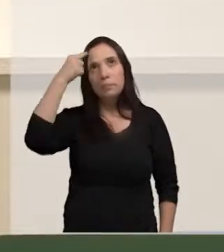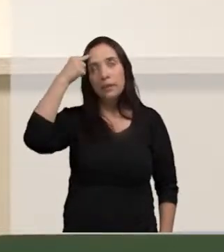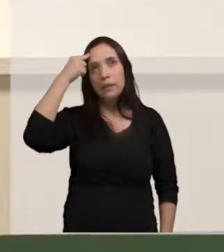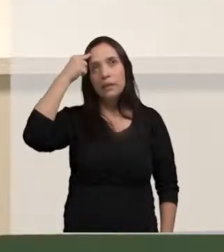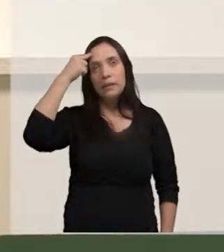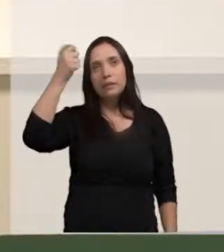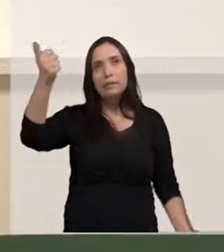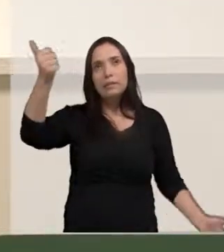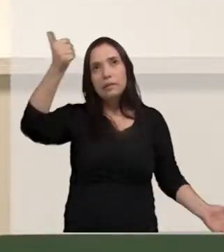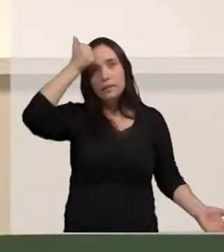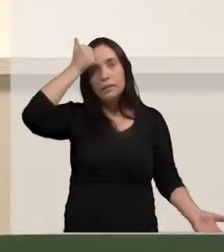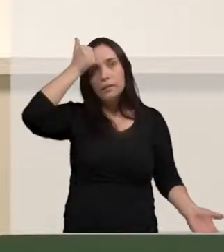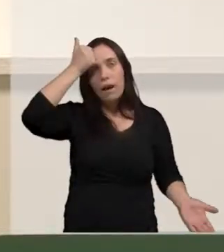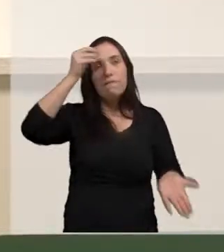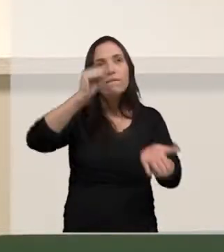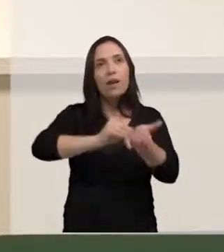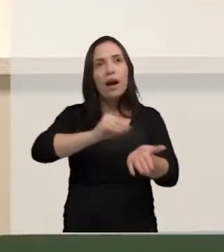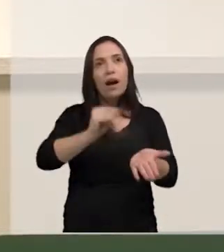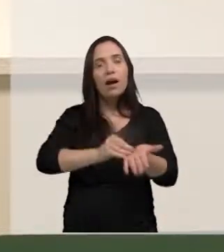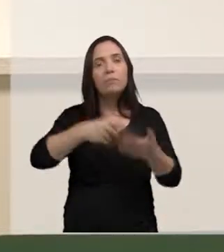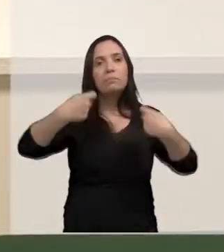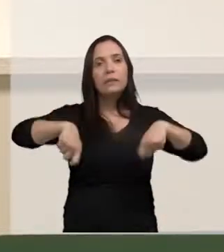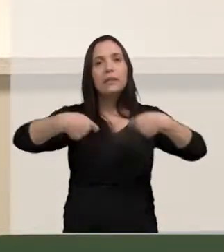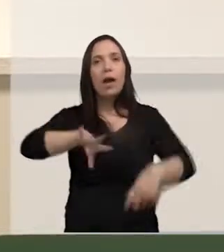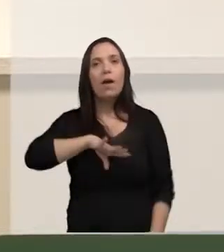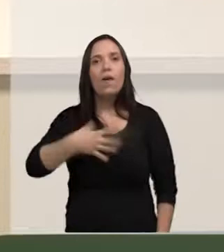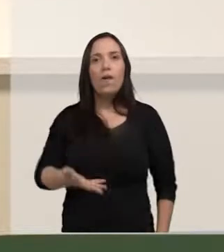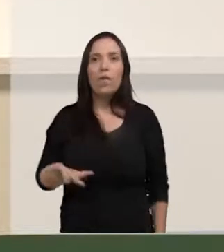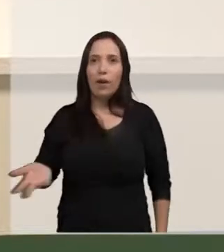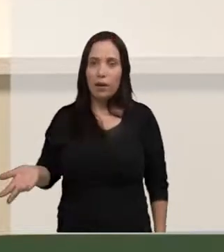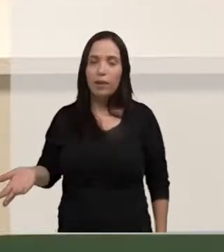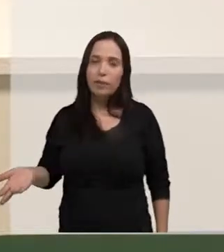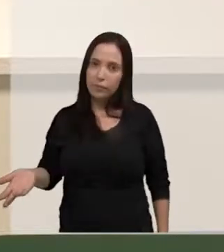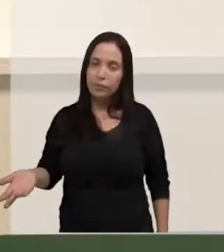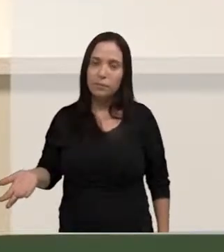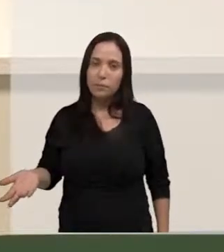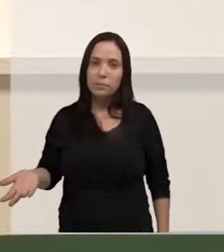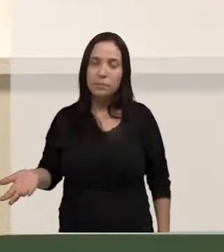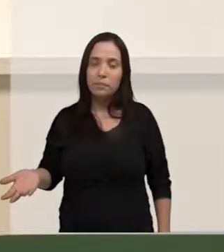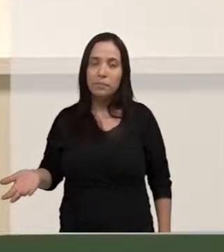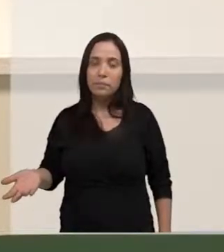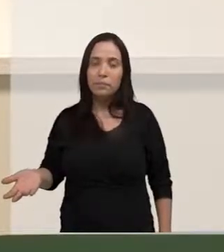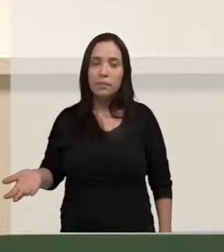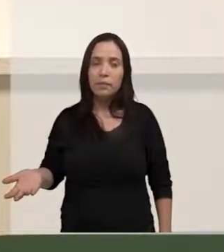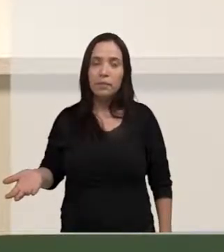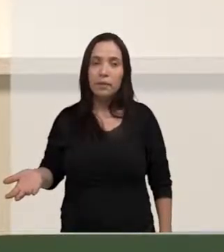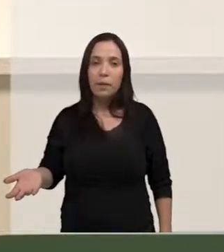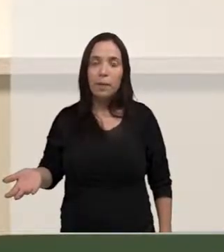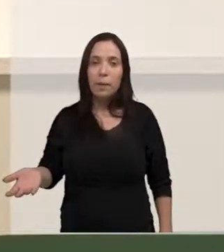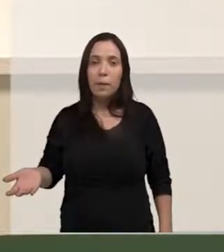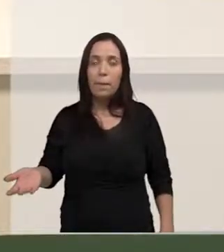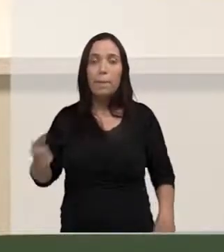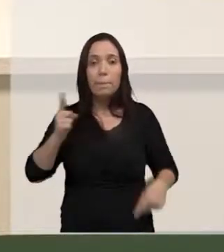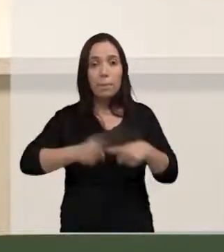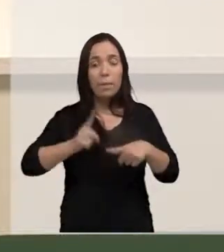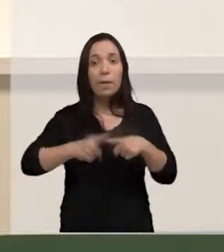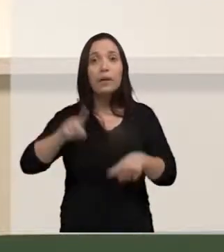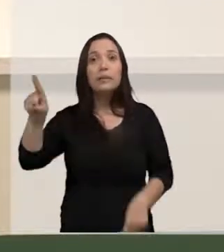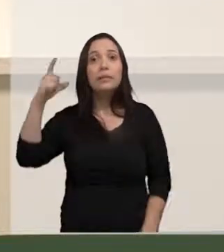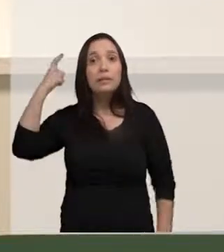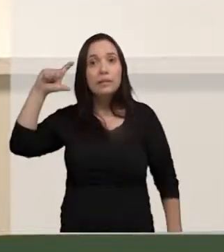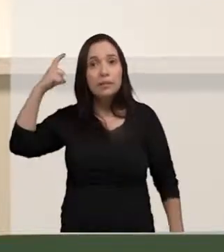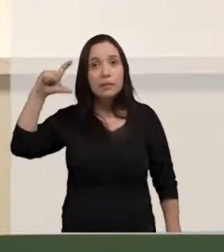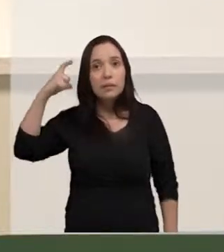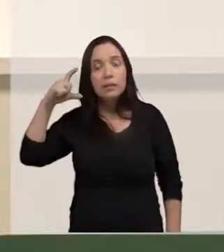vezes que faltou coragem. Coragem. Não é que faltou coragem. O ex-governador